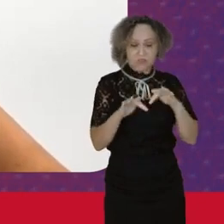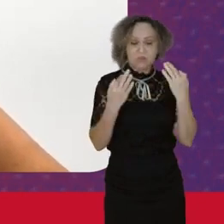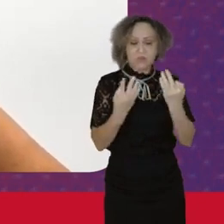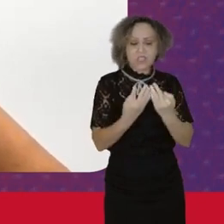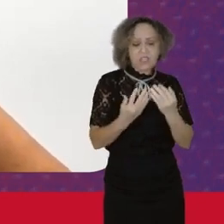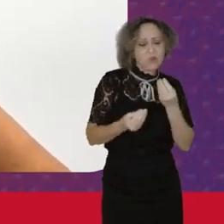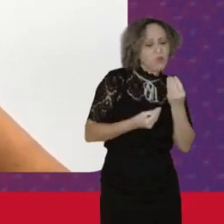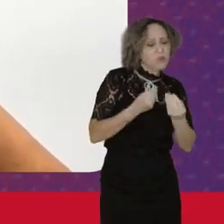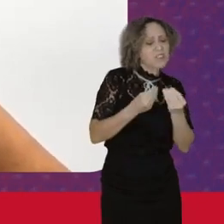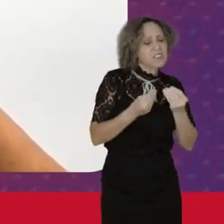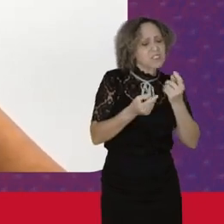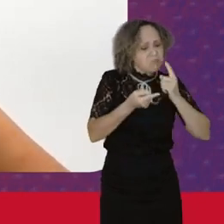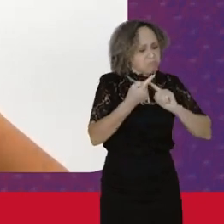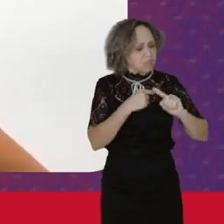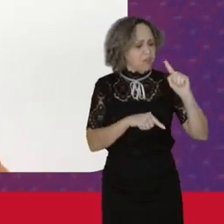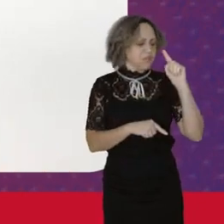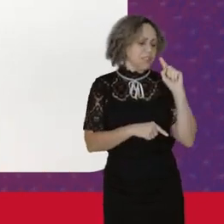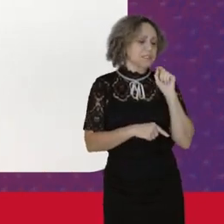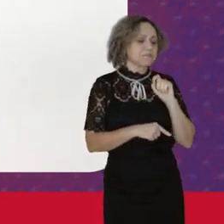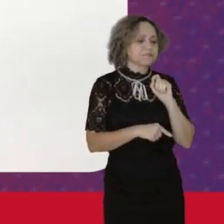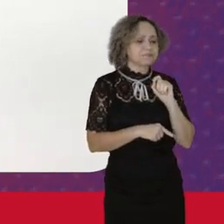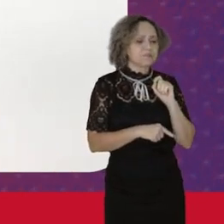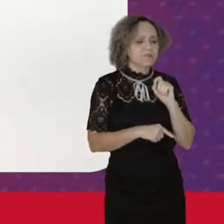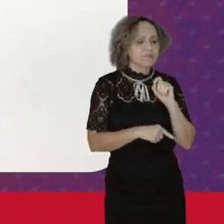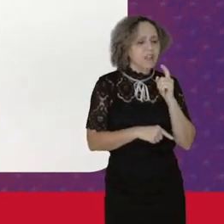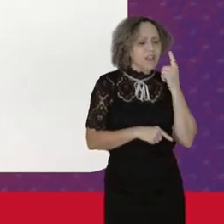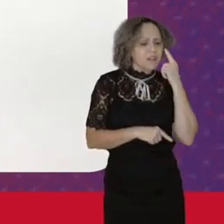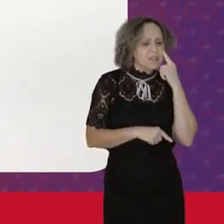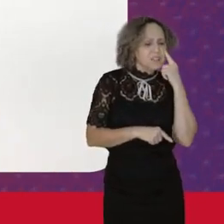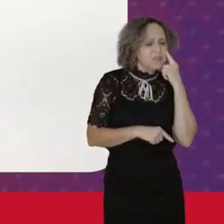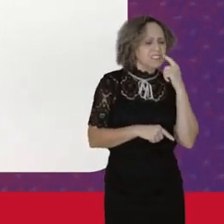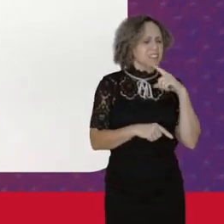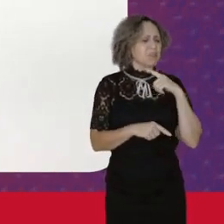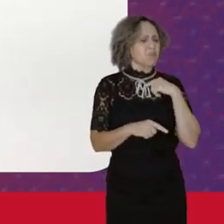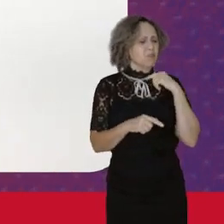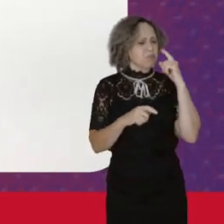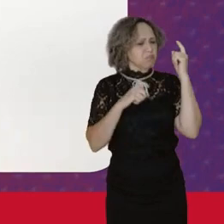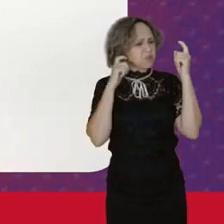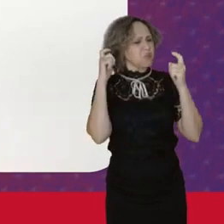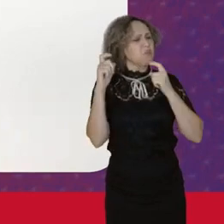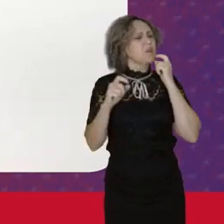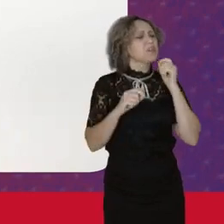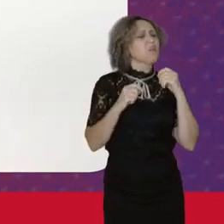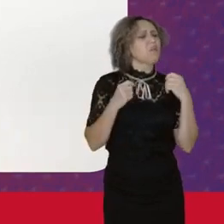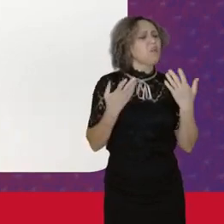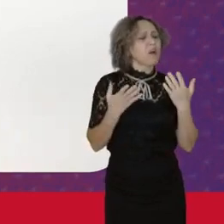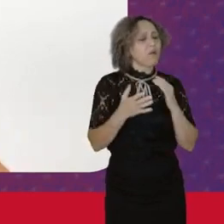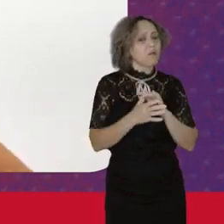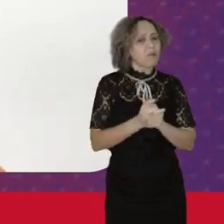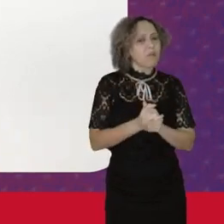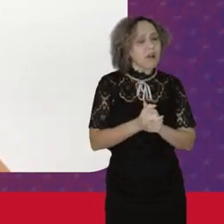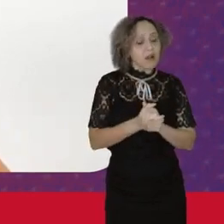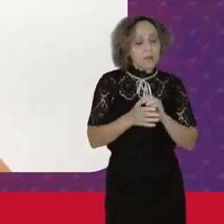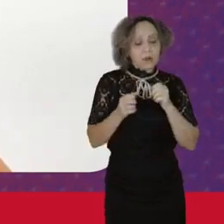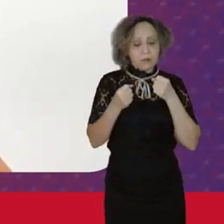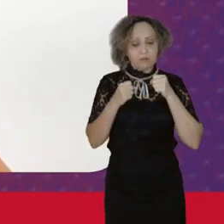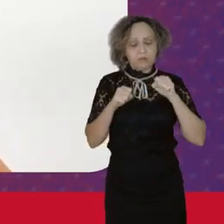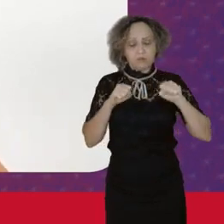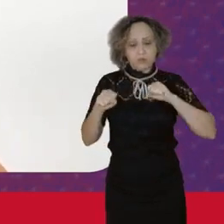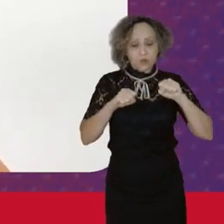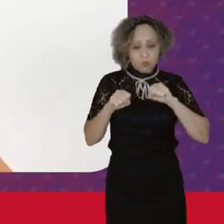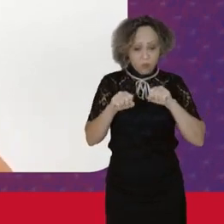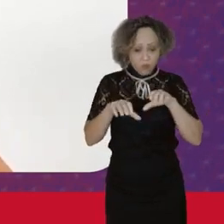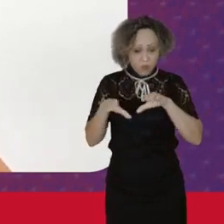como a gente avança. E aí eu trago uma preocupação também. Eu acho que dos movimentos organizados, nós estamos